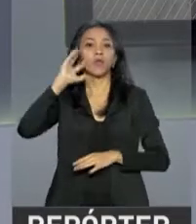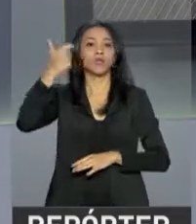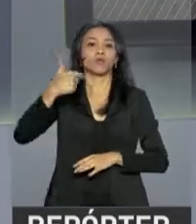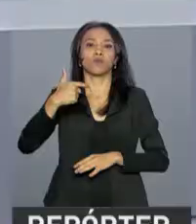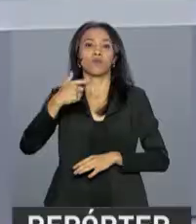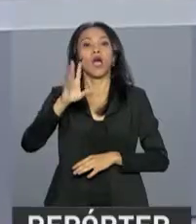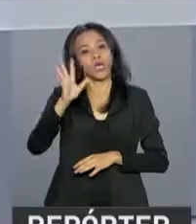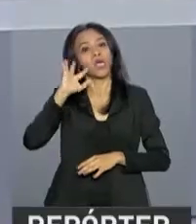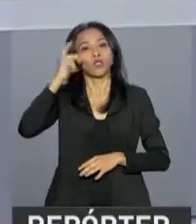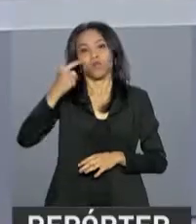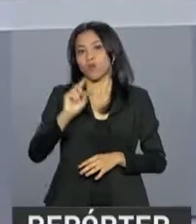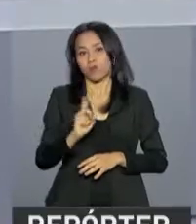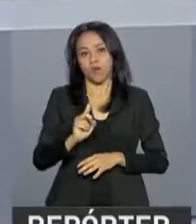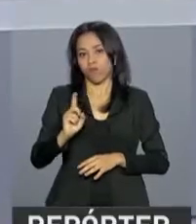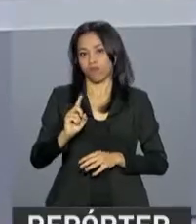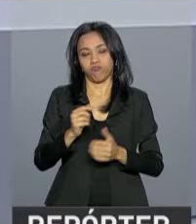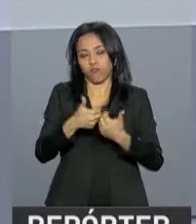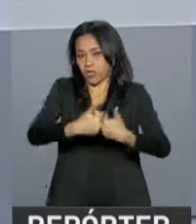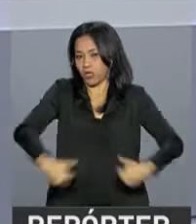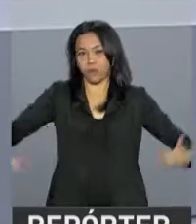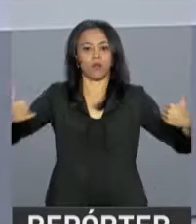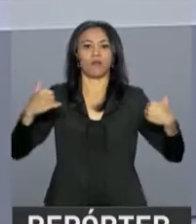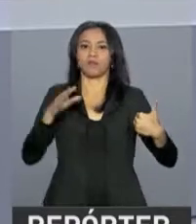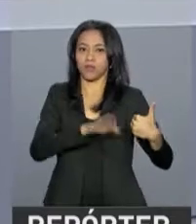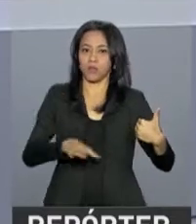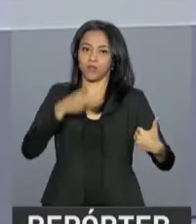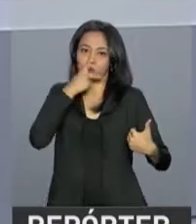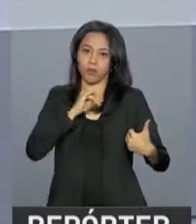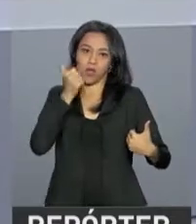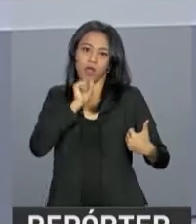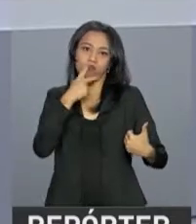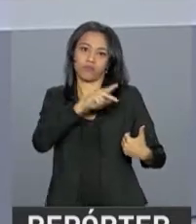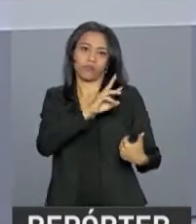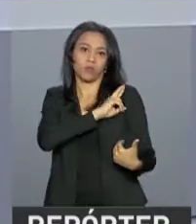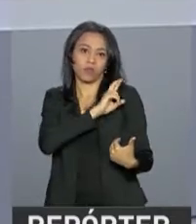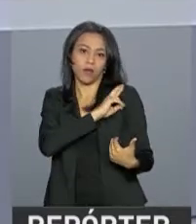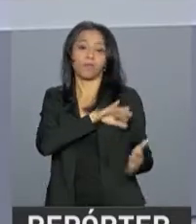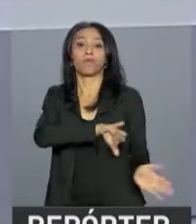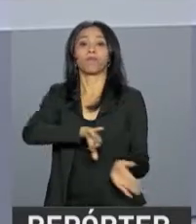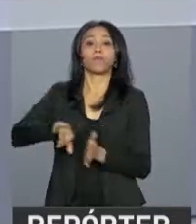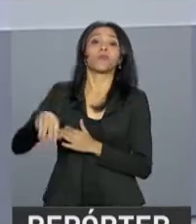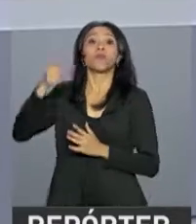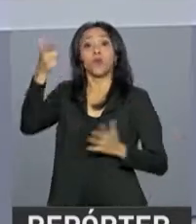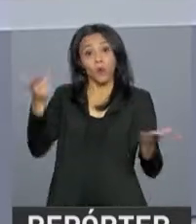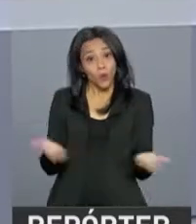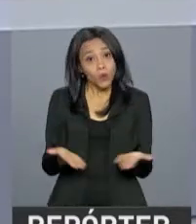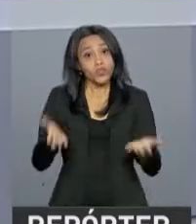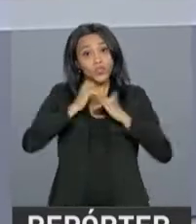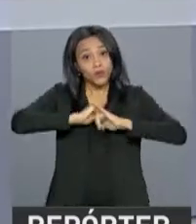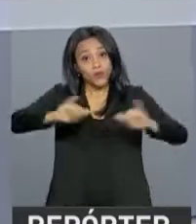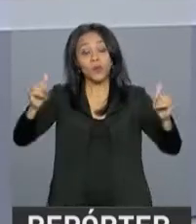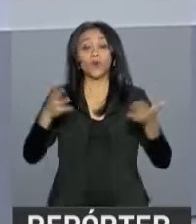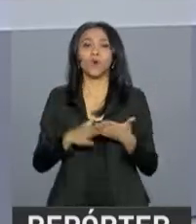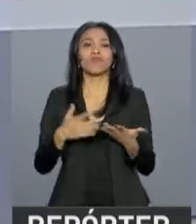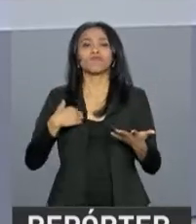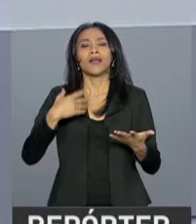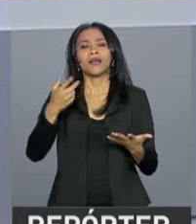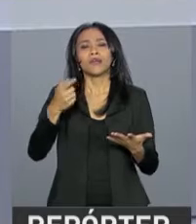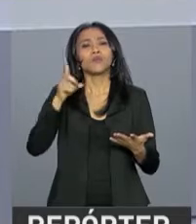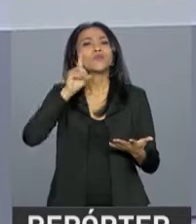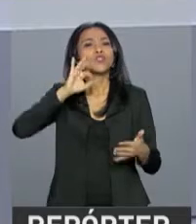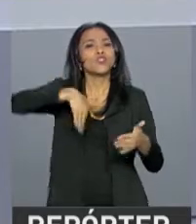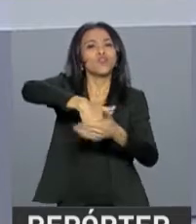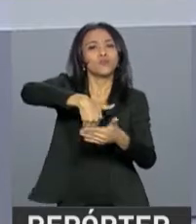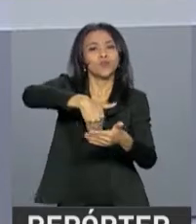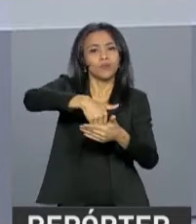pais. E o Ministério do Planejamento publicou hoje portaria que estabelece ponto facultativo na administração pública nos